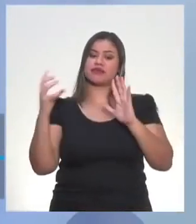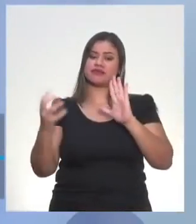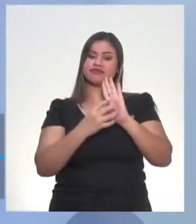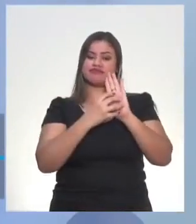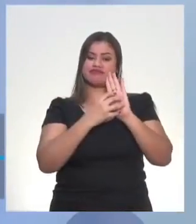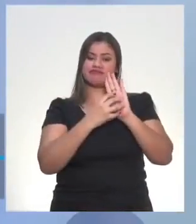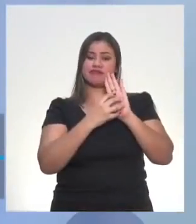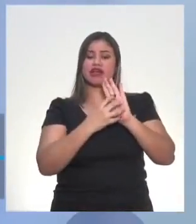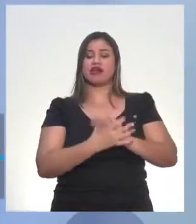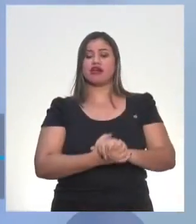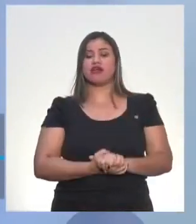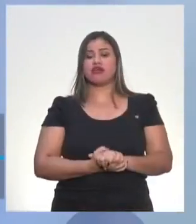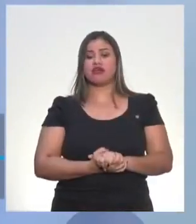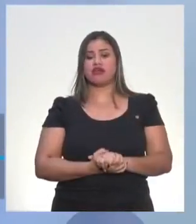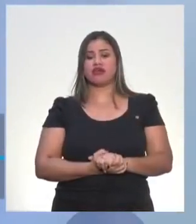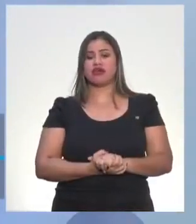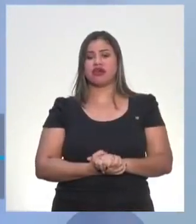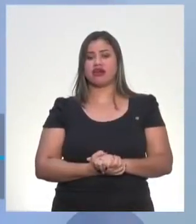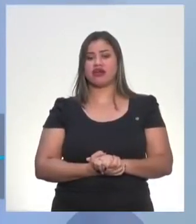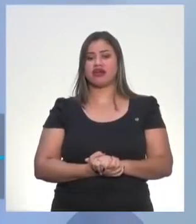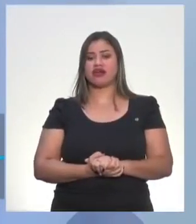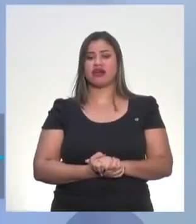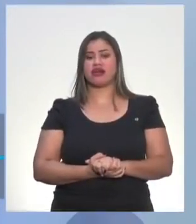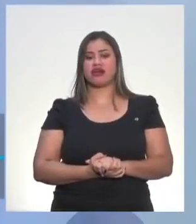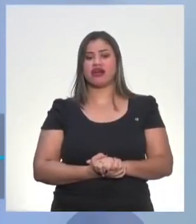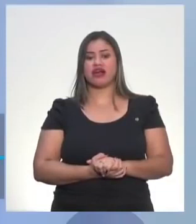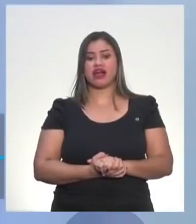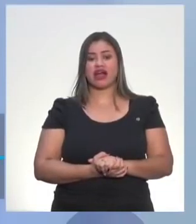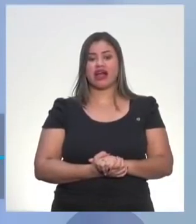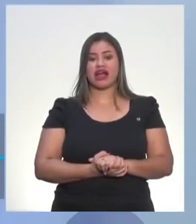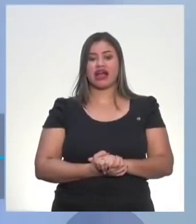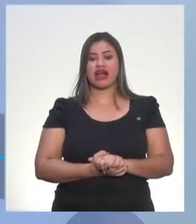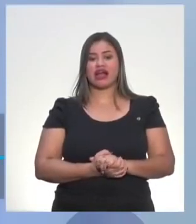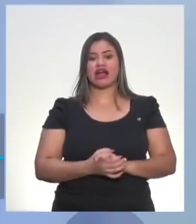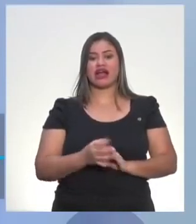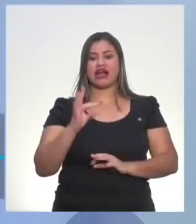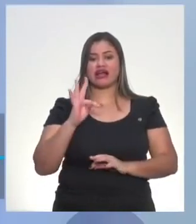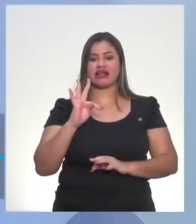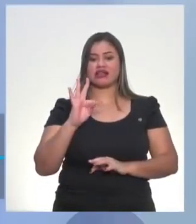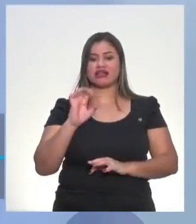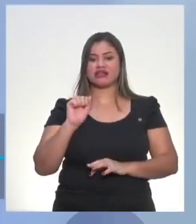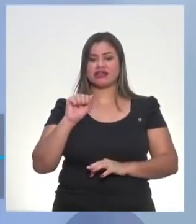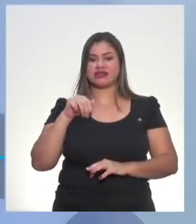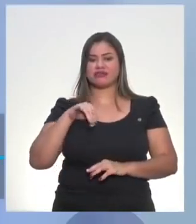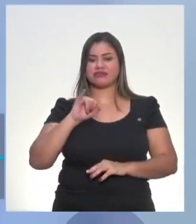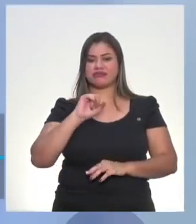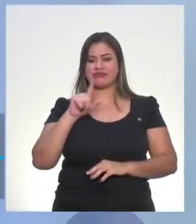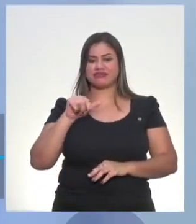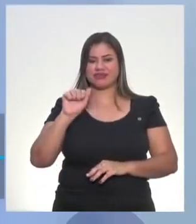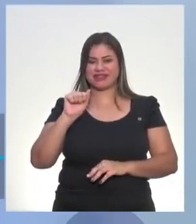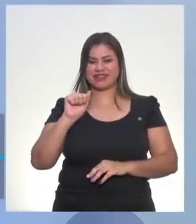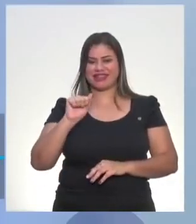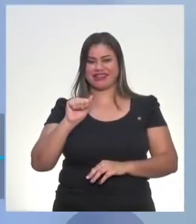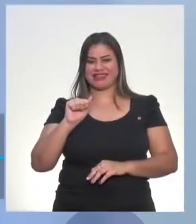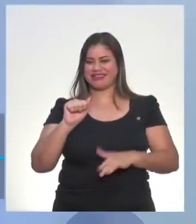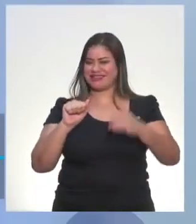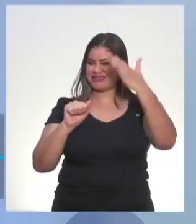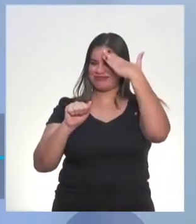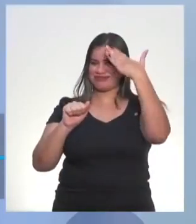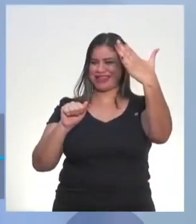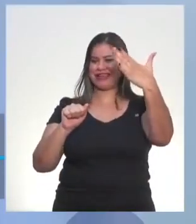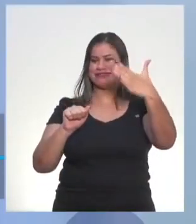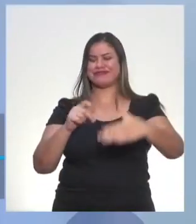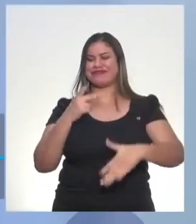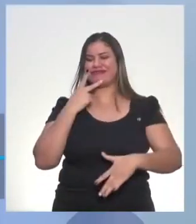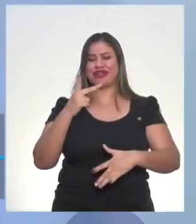corrigiu. A gente, acho que temos que falar do Tamisa e ele corrigiu aqui, que não é Tamisa, é Tamisa. Tamisa. Obrigada. É o